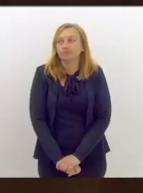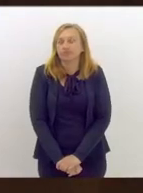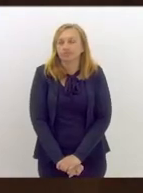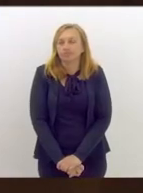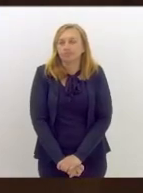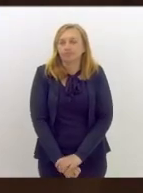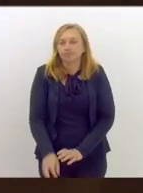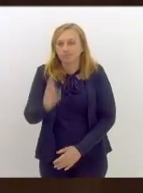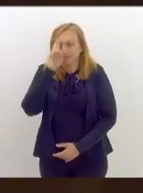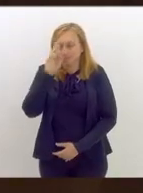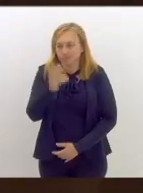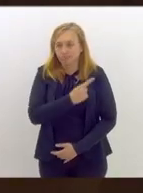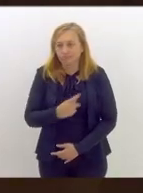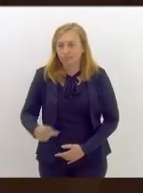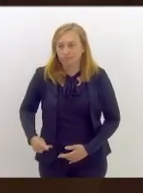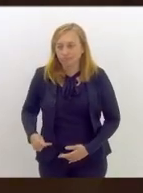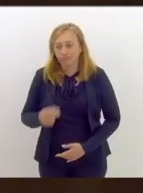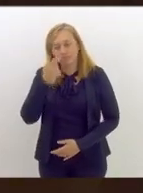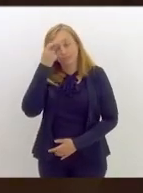Senhor presidente,